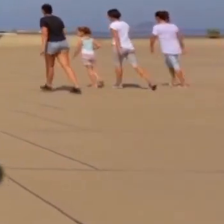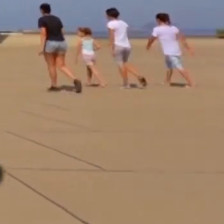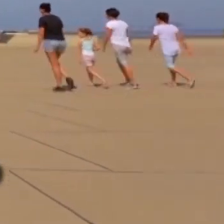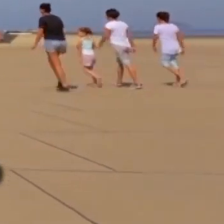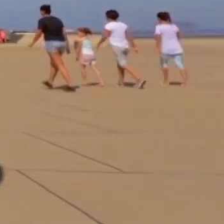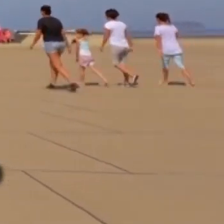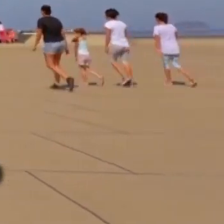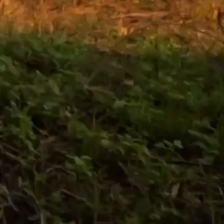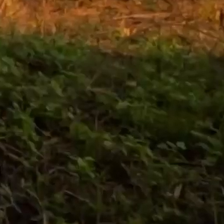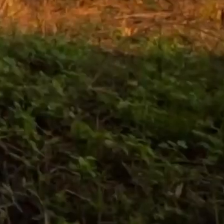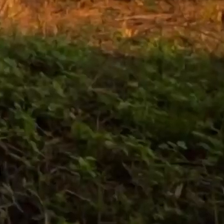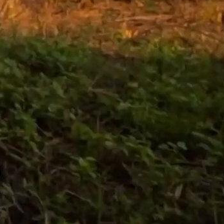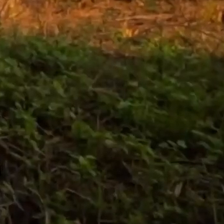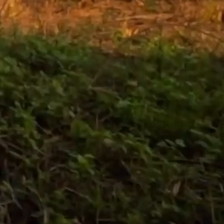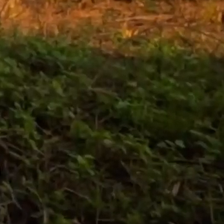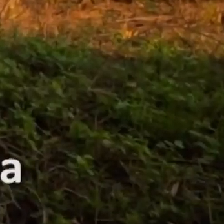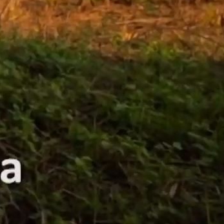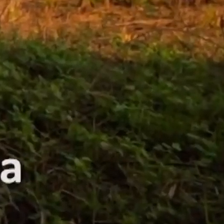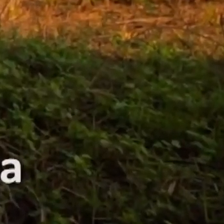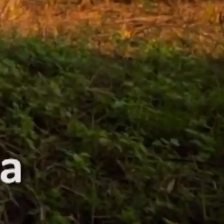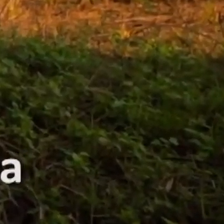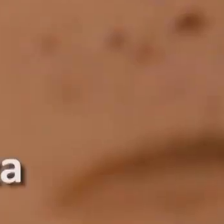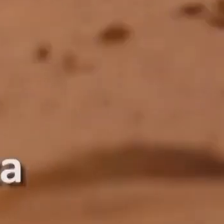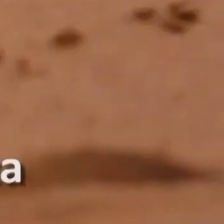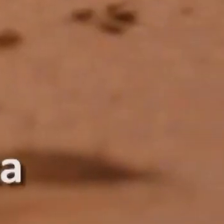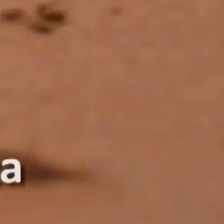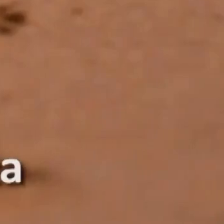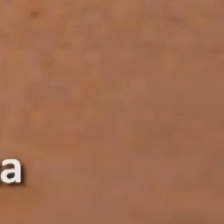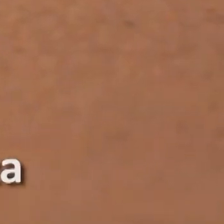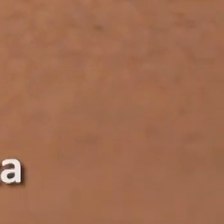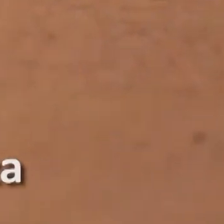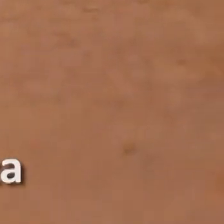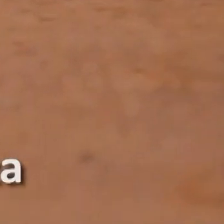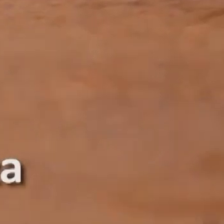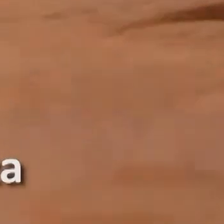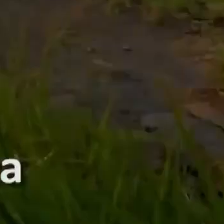envolve do colosso, e o teu futuro